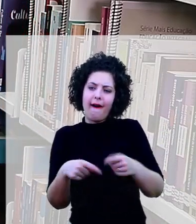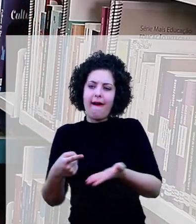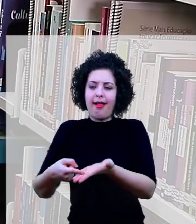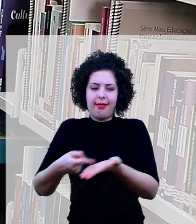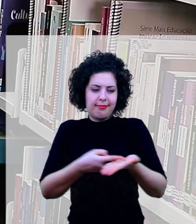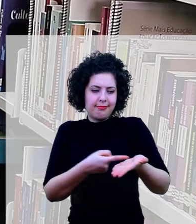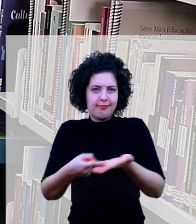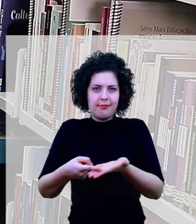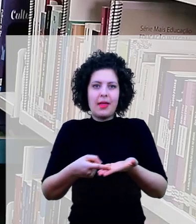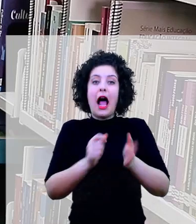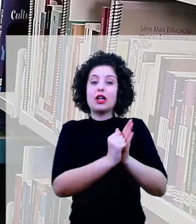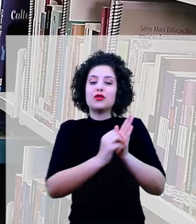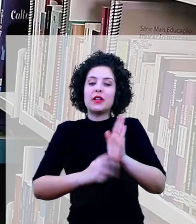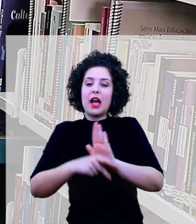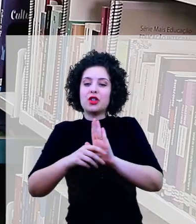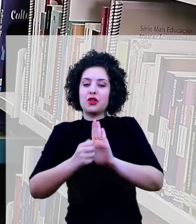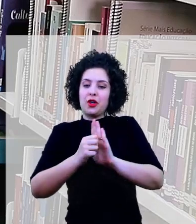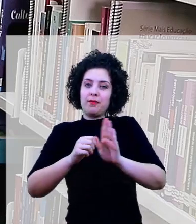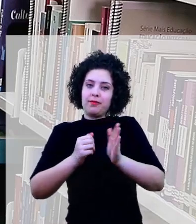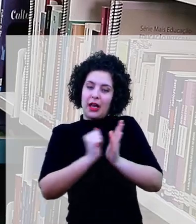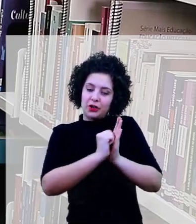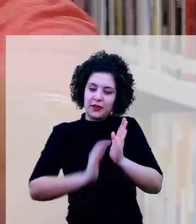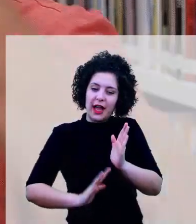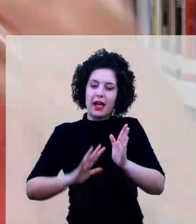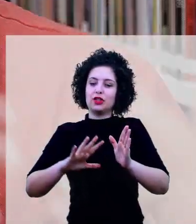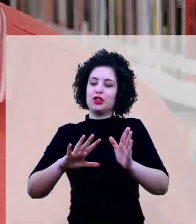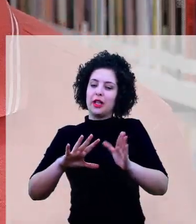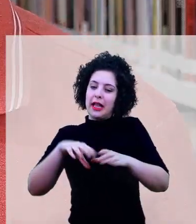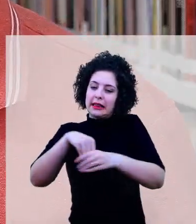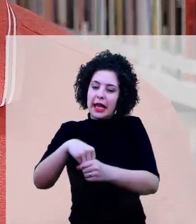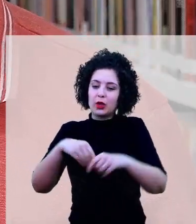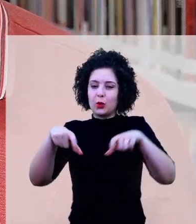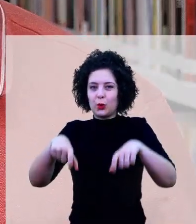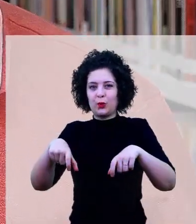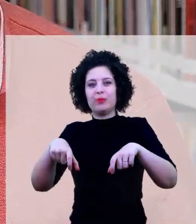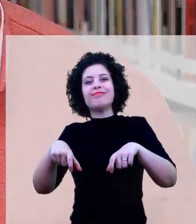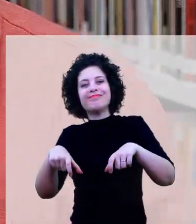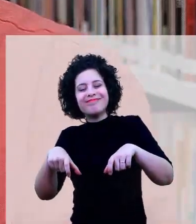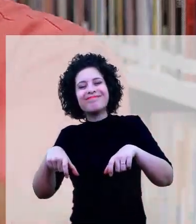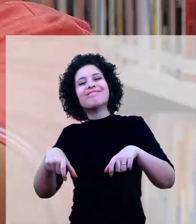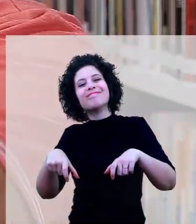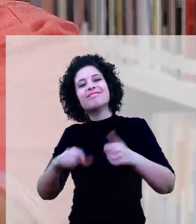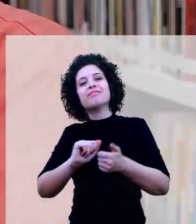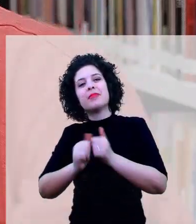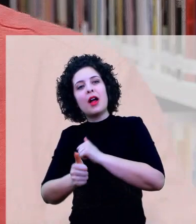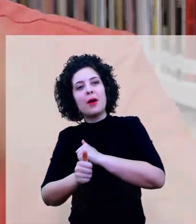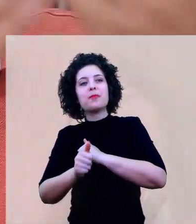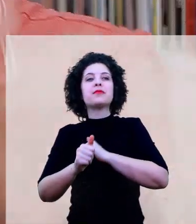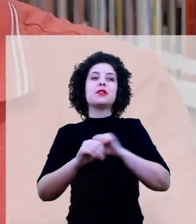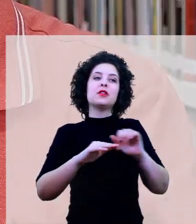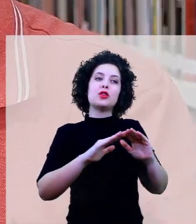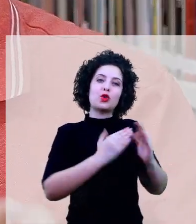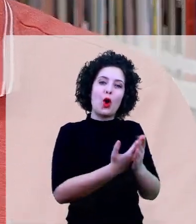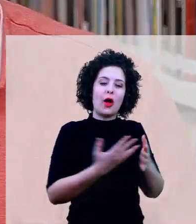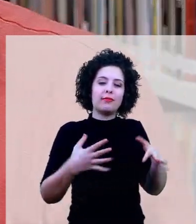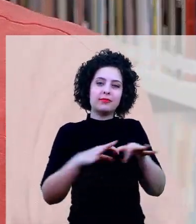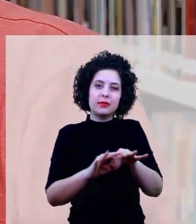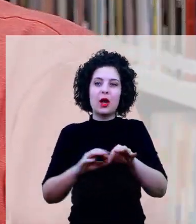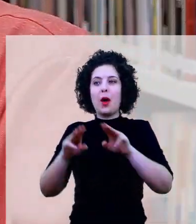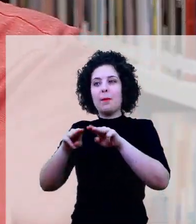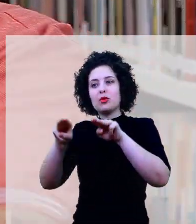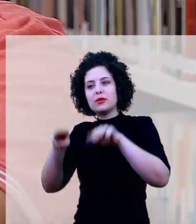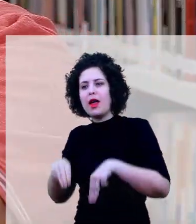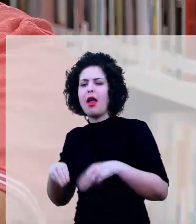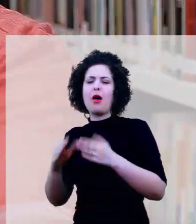formação nesse espaço, nesse centro esportivo, com a escola, ou uma biblioteca, ou um museu,